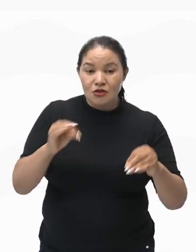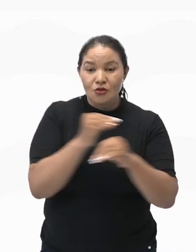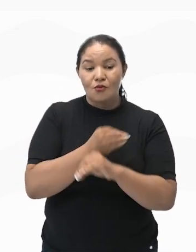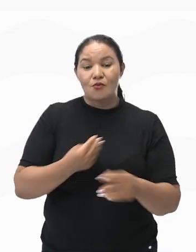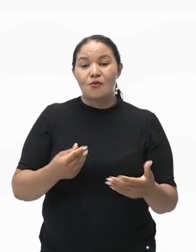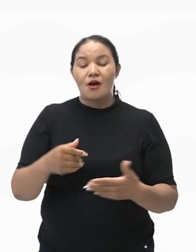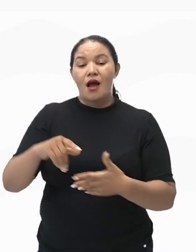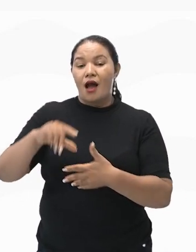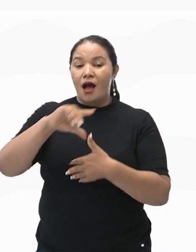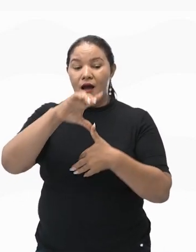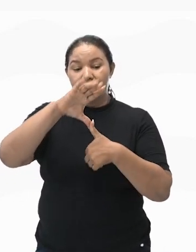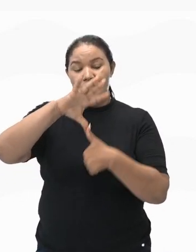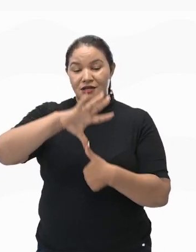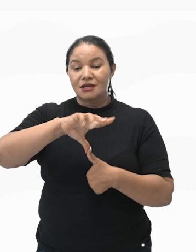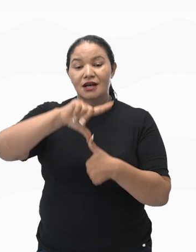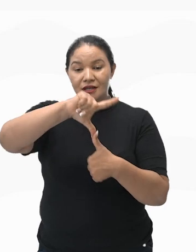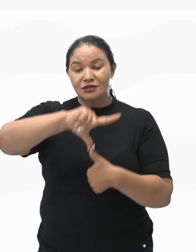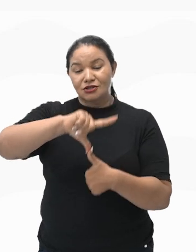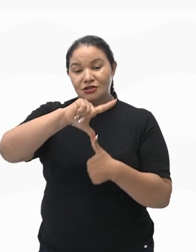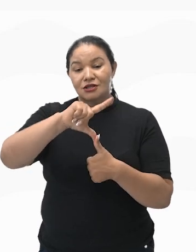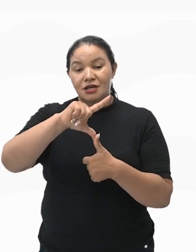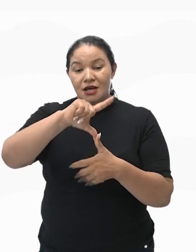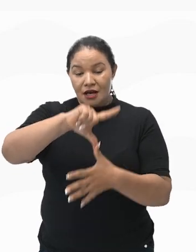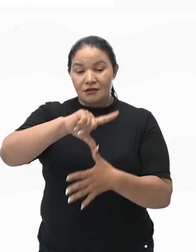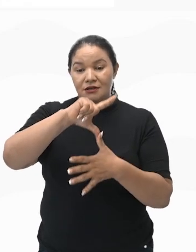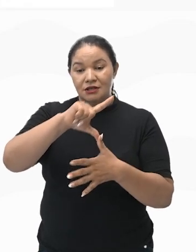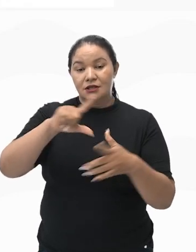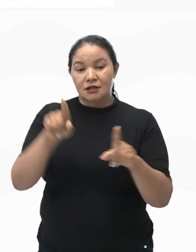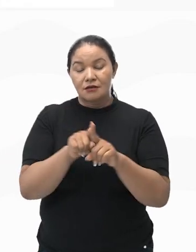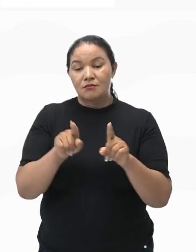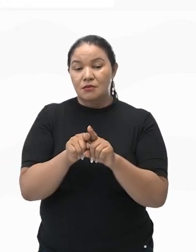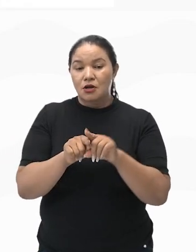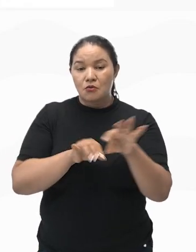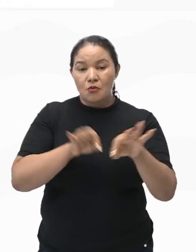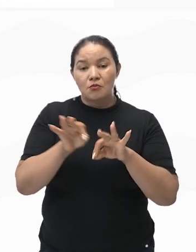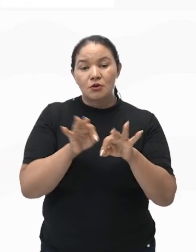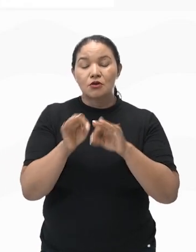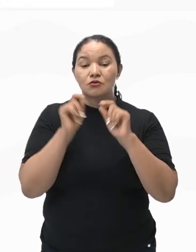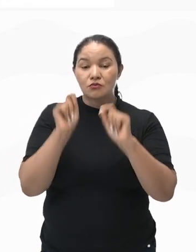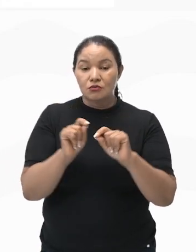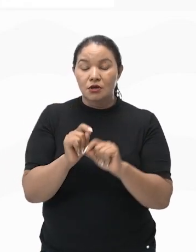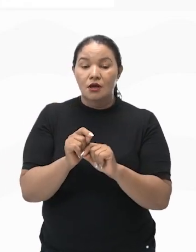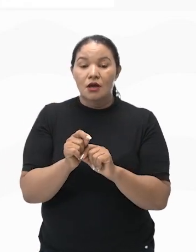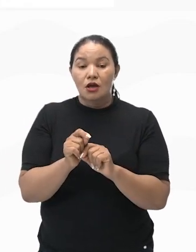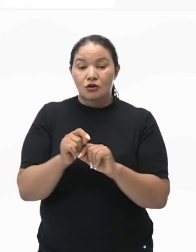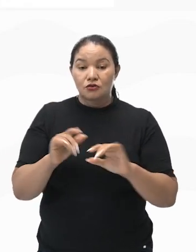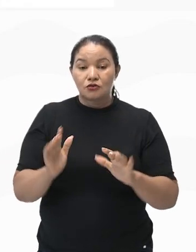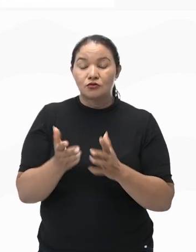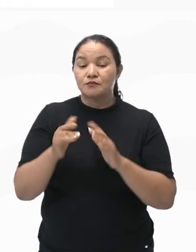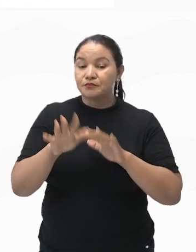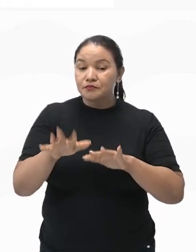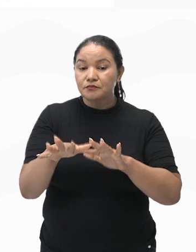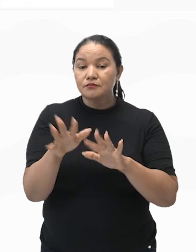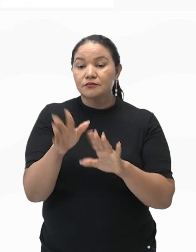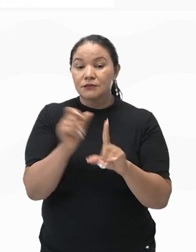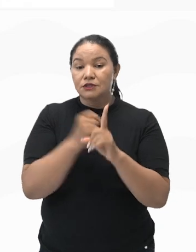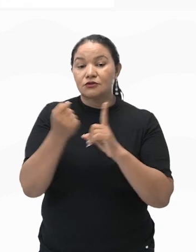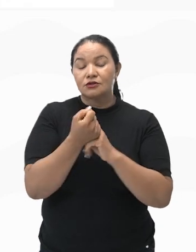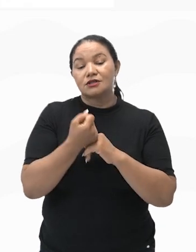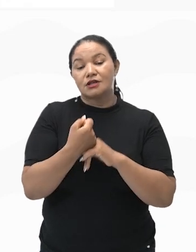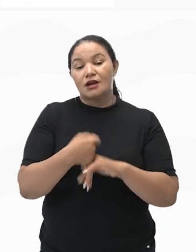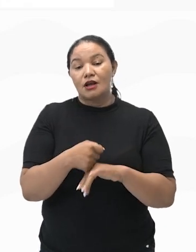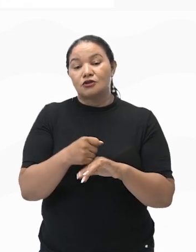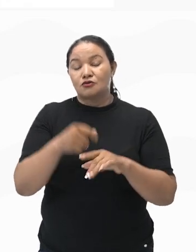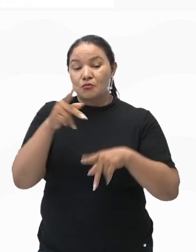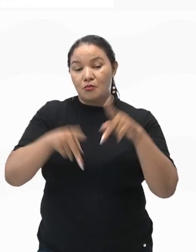aconteceram movimentos sociais dos povos indígenas. Isso que é para chegar até onde nós estamos, porque eles estão